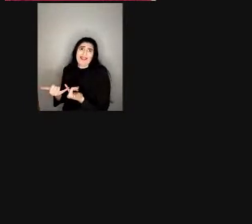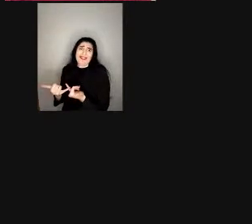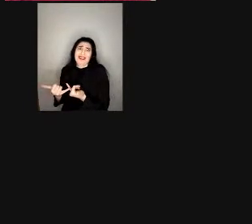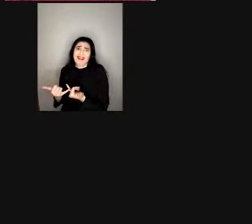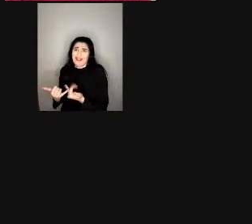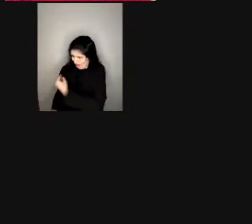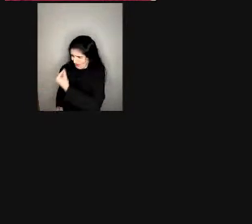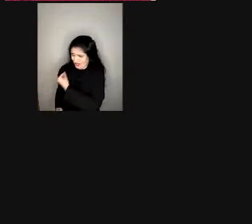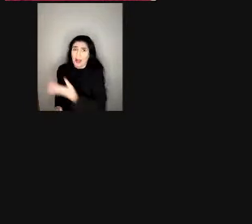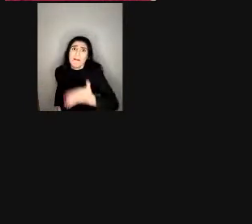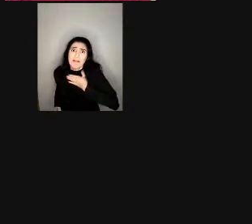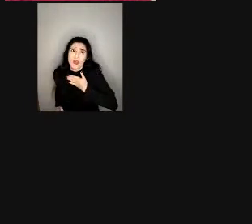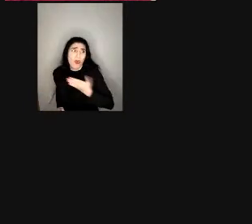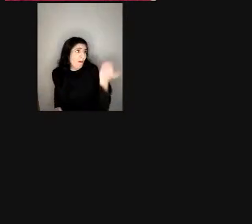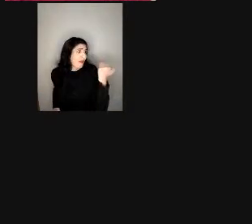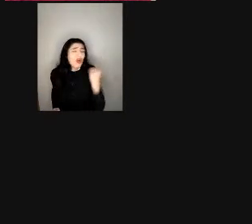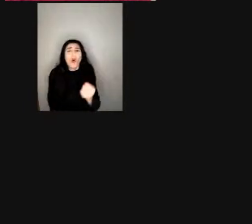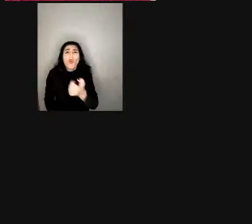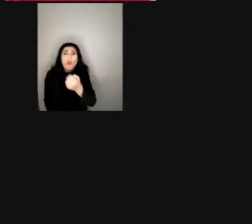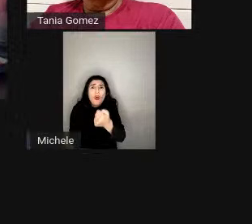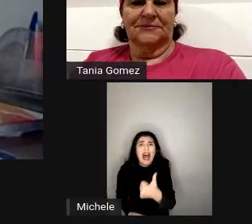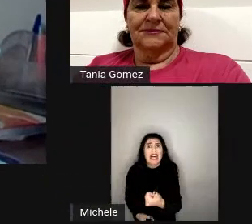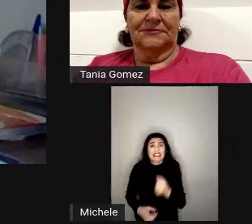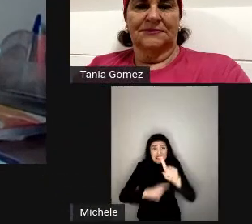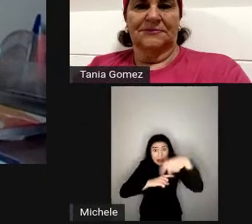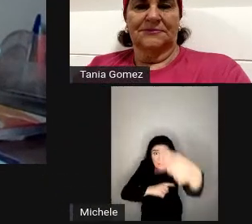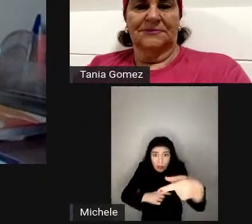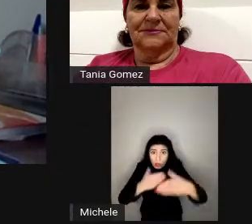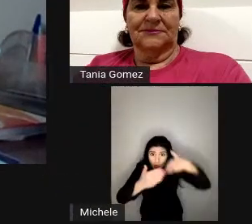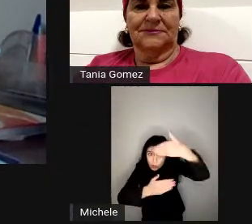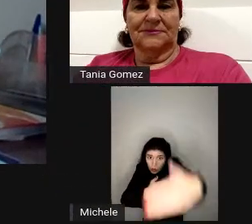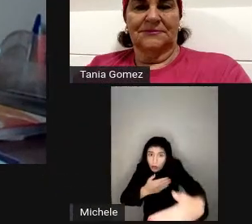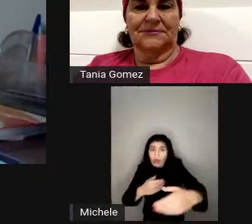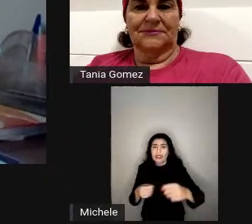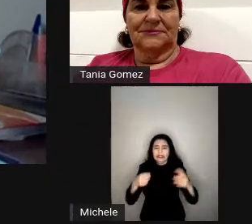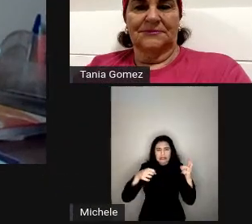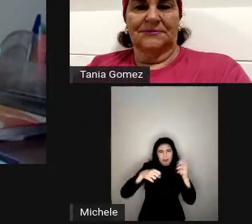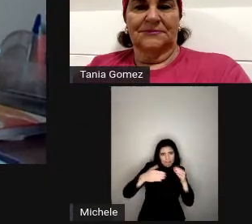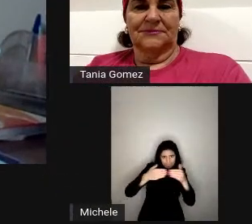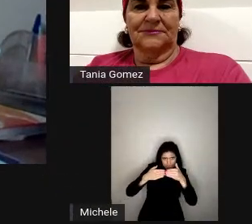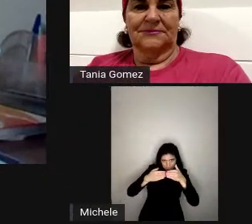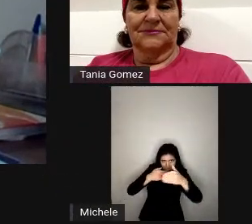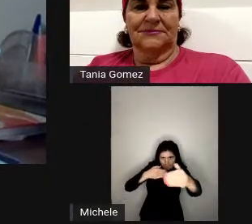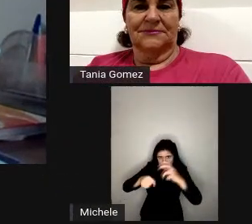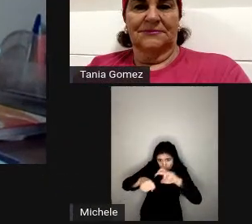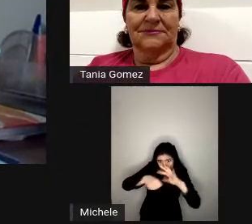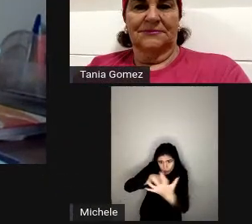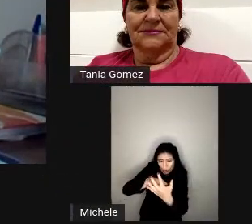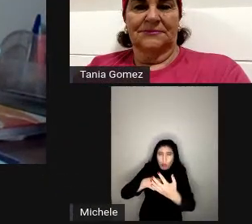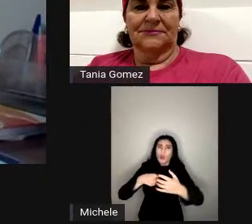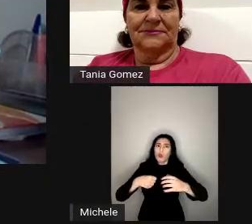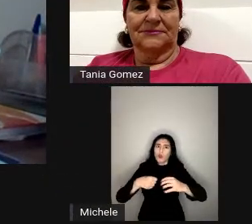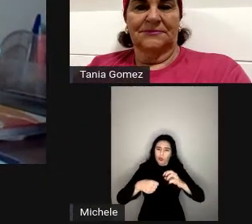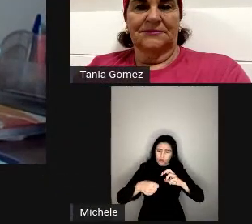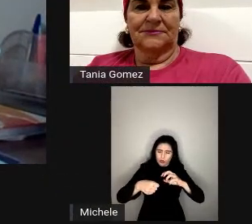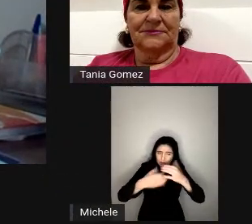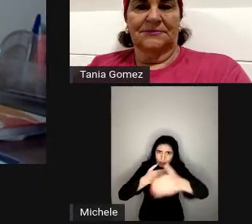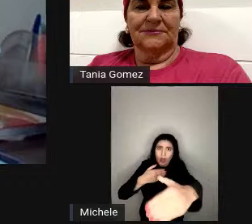afastada quase um ano e meio, depois veio a pandemia, né? Mas eu fiquei afastada do meu trabalho quase um ano em tratamento. Quer dizer,